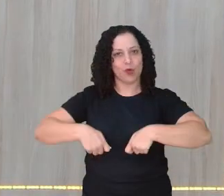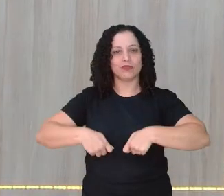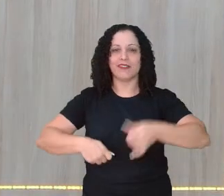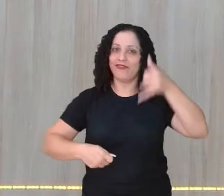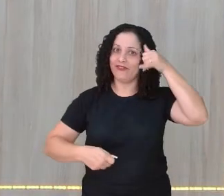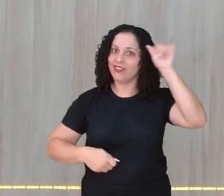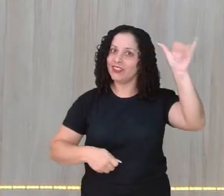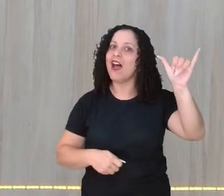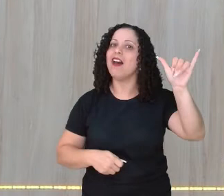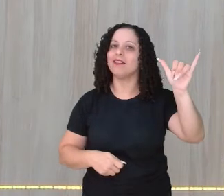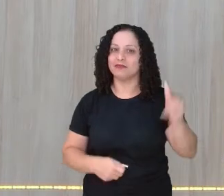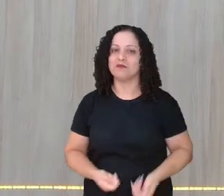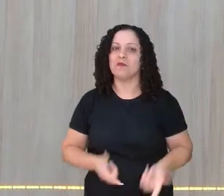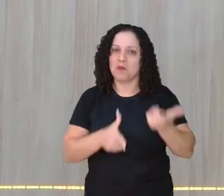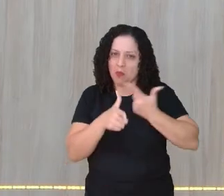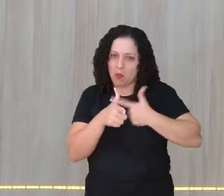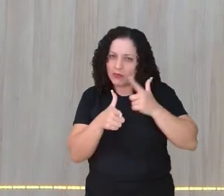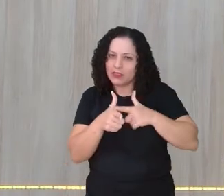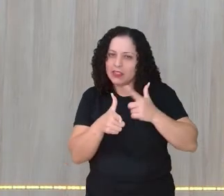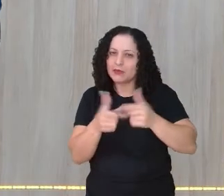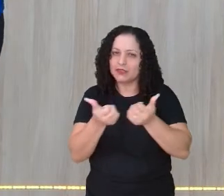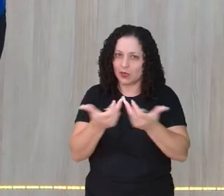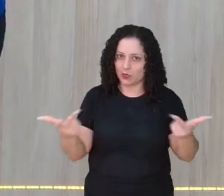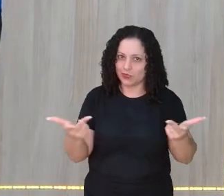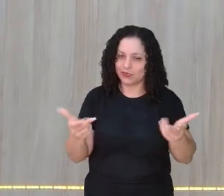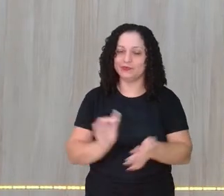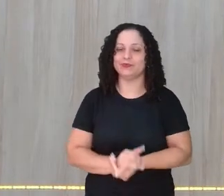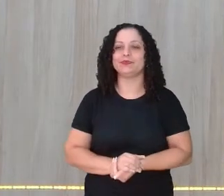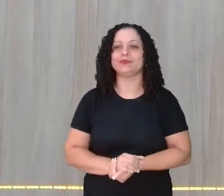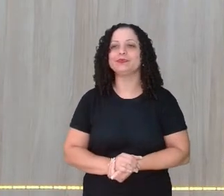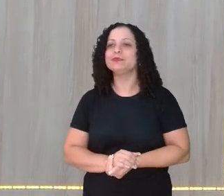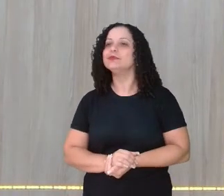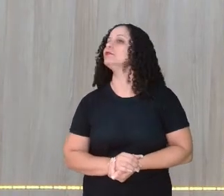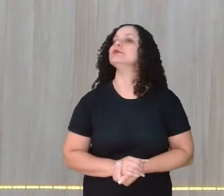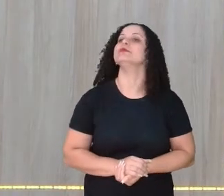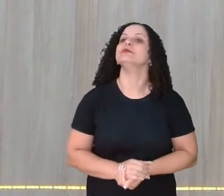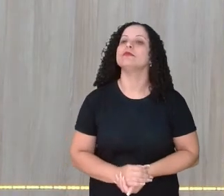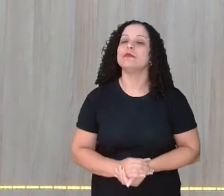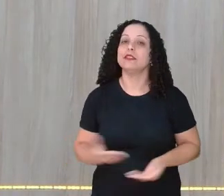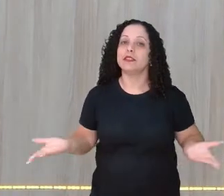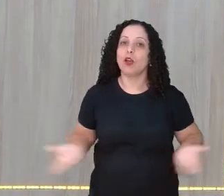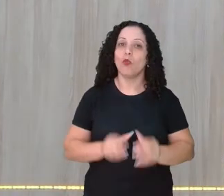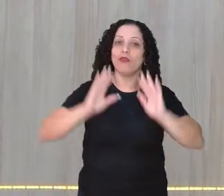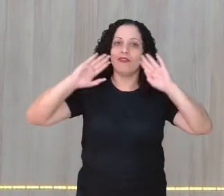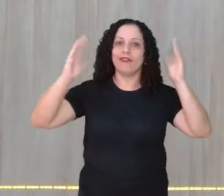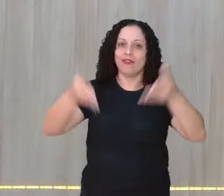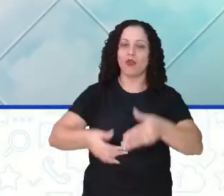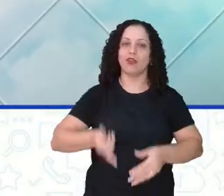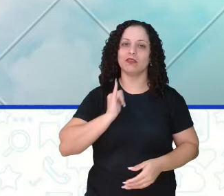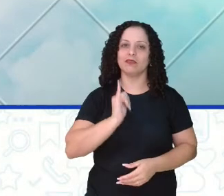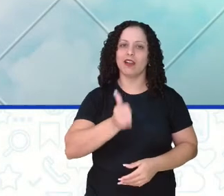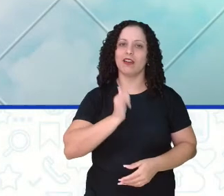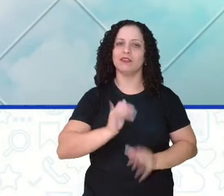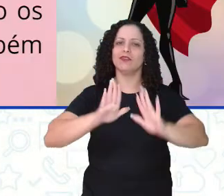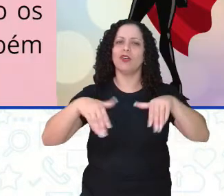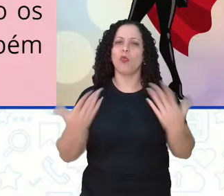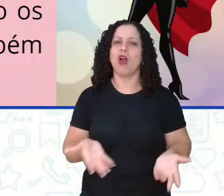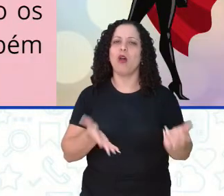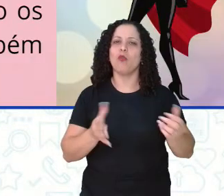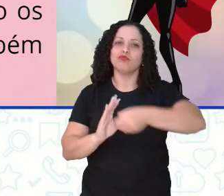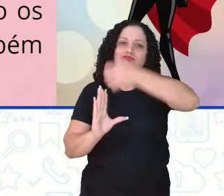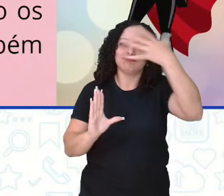nas armadilhas, nas pegadinhas, Isso. não é? Então, bora lá. Voltando aí para a narrativa. Quais são os elementos da narrativa?